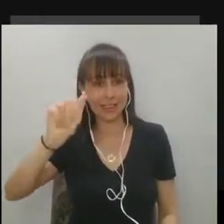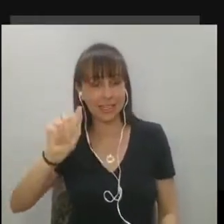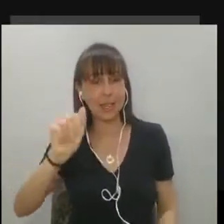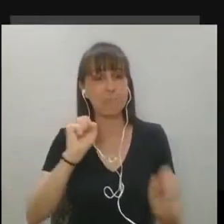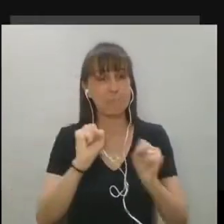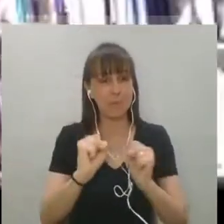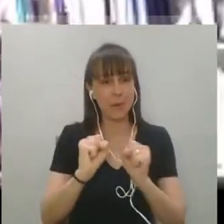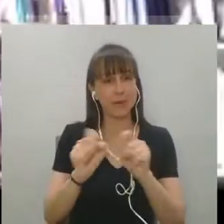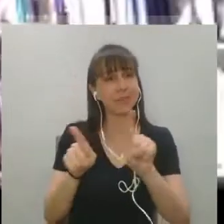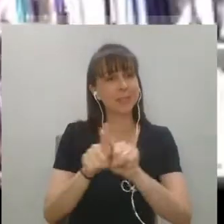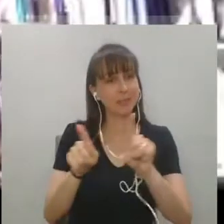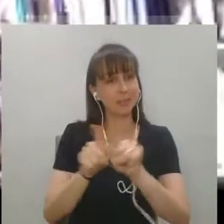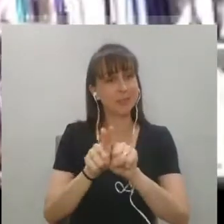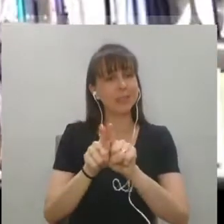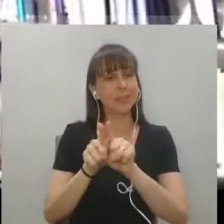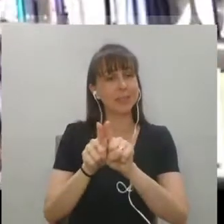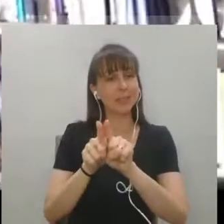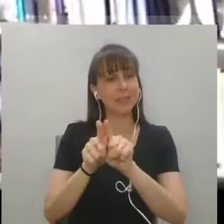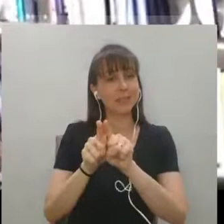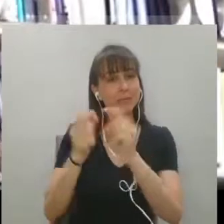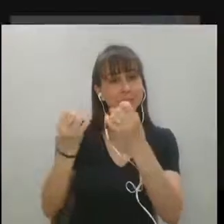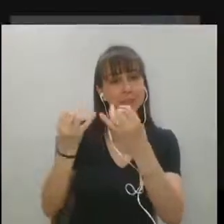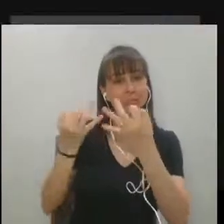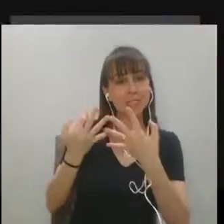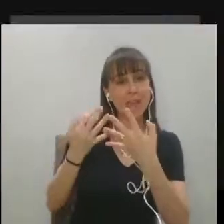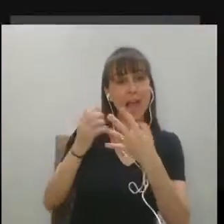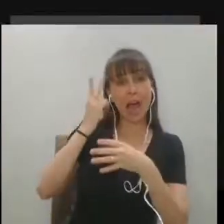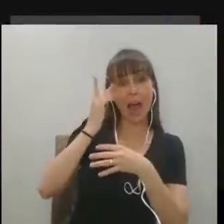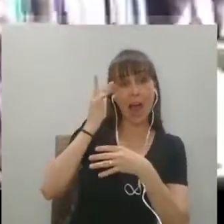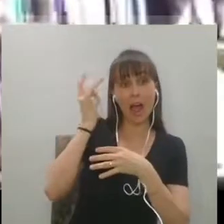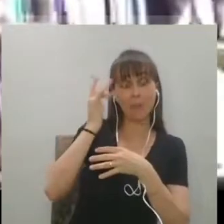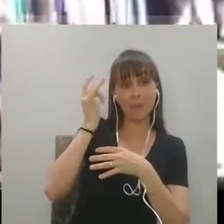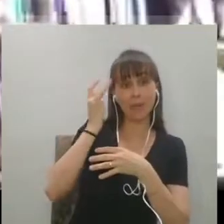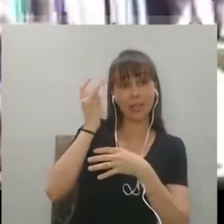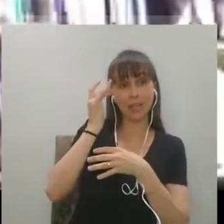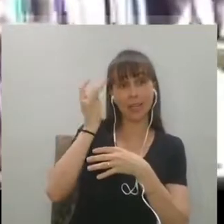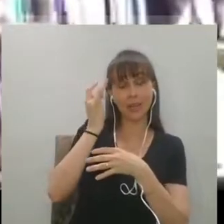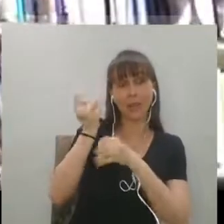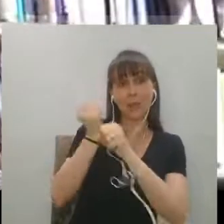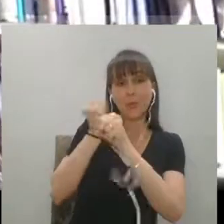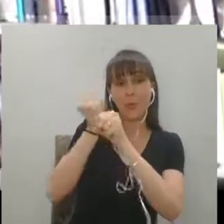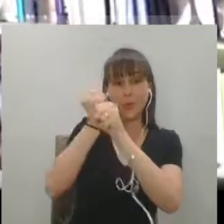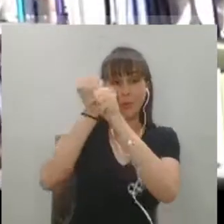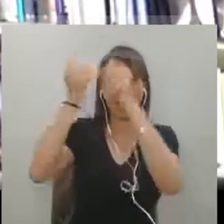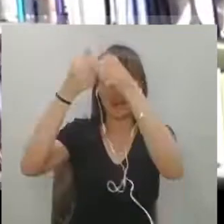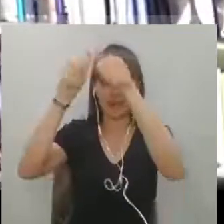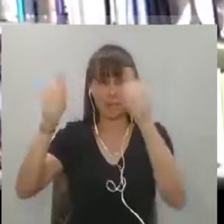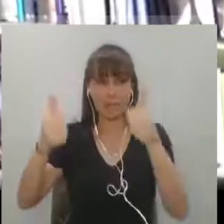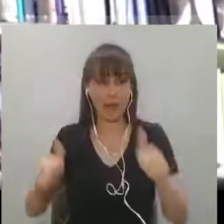dia 27/10, amanhã, Construindo Imagens na Poesia, às 19 horas,